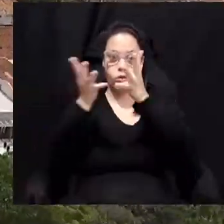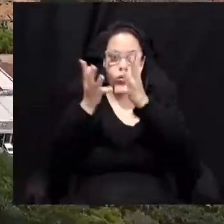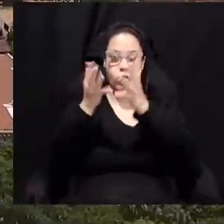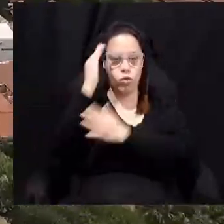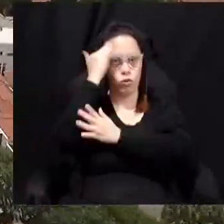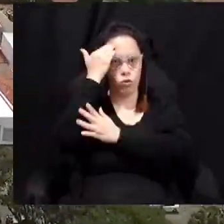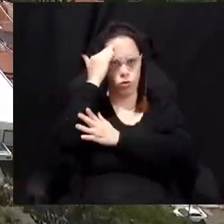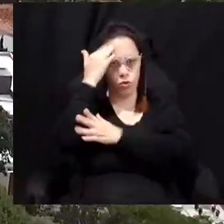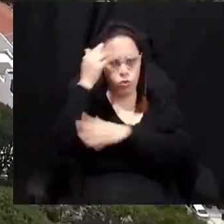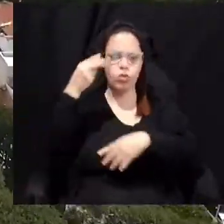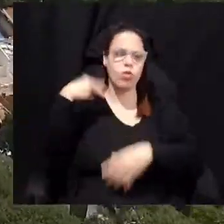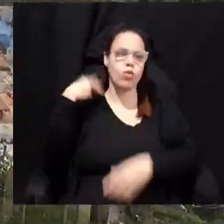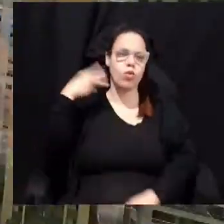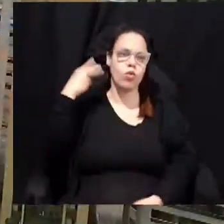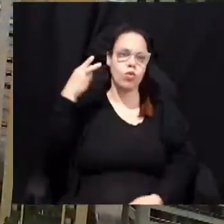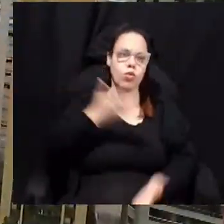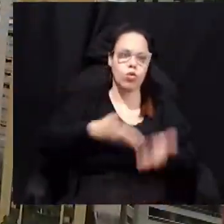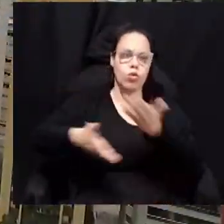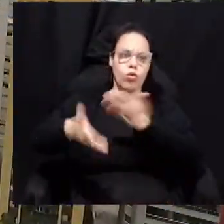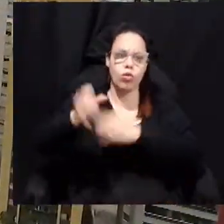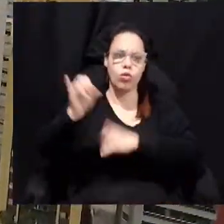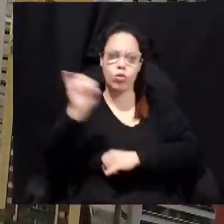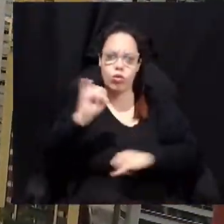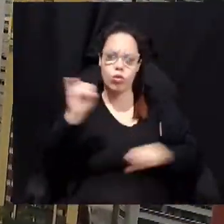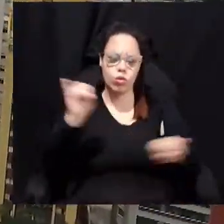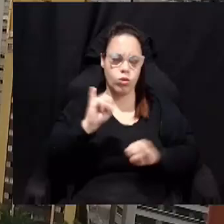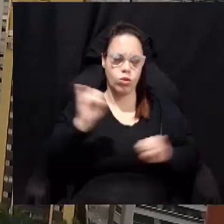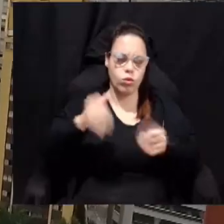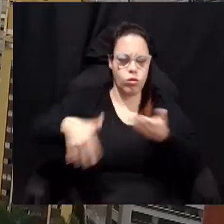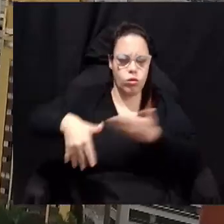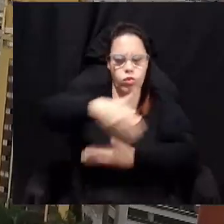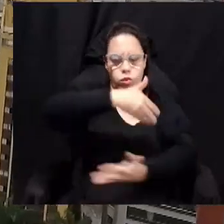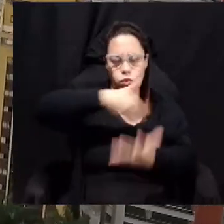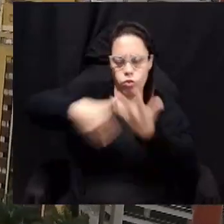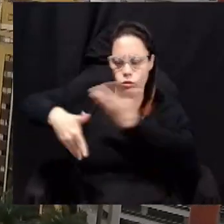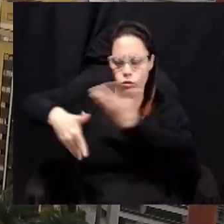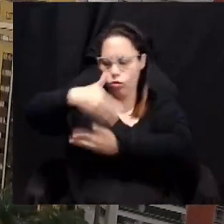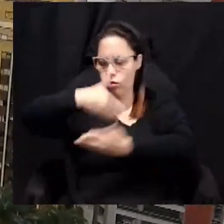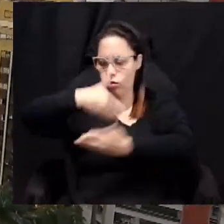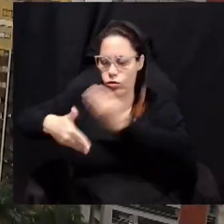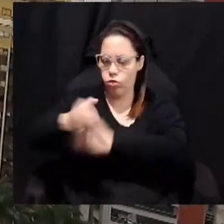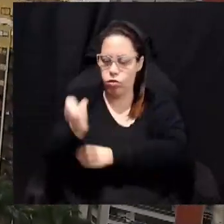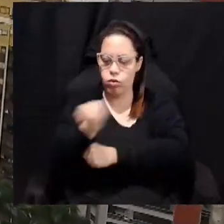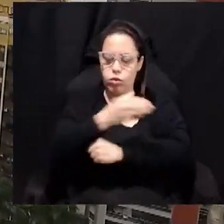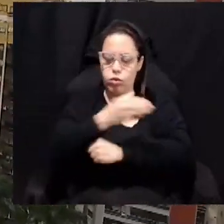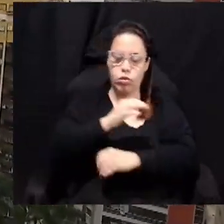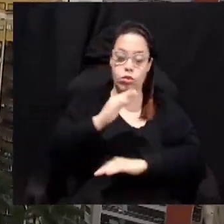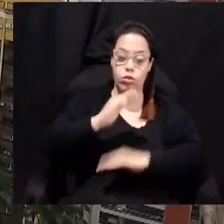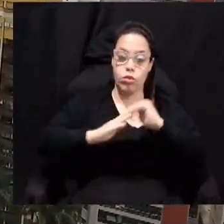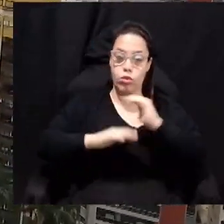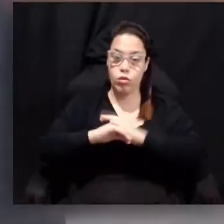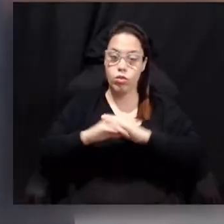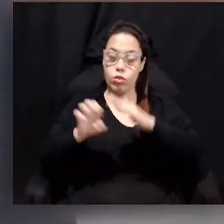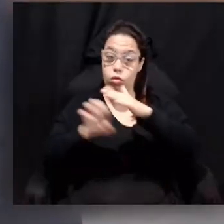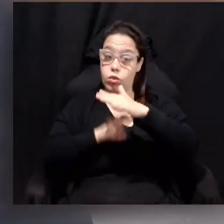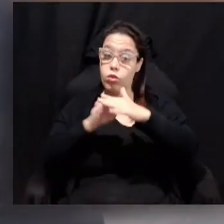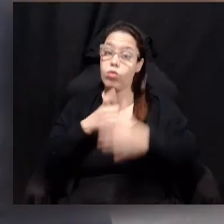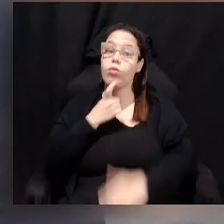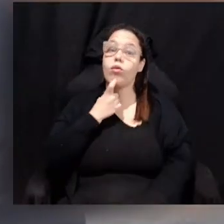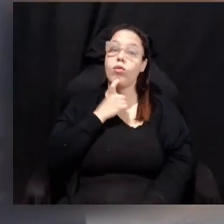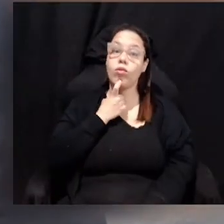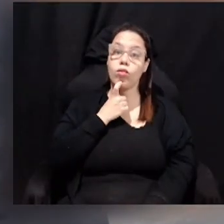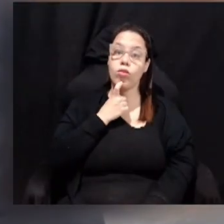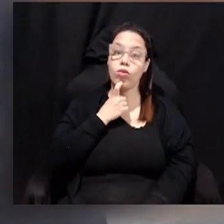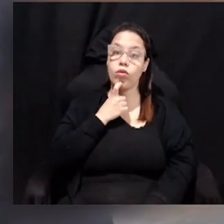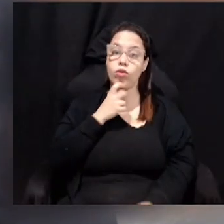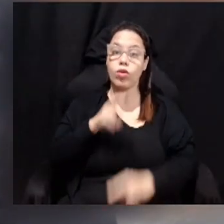políticas comerciais internacionais, também identificar novas oportunidades de negócios para as empresas de Campinas. Por isso que eu falo que